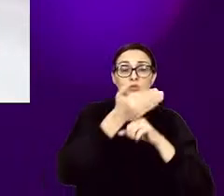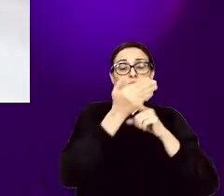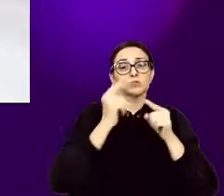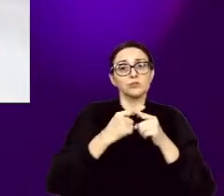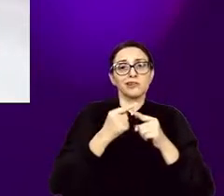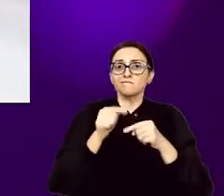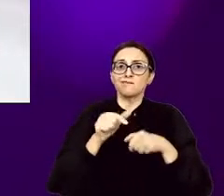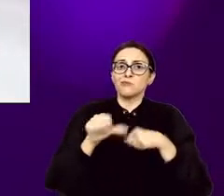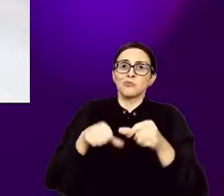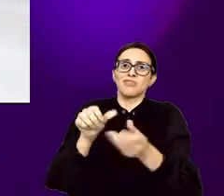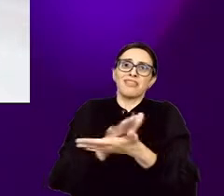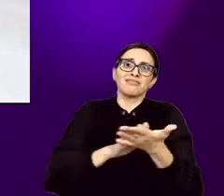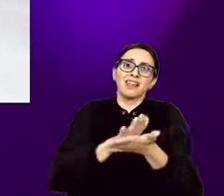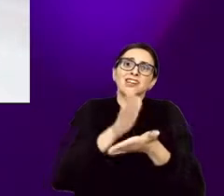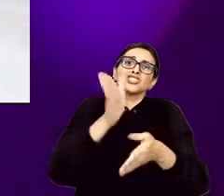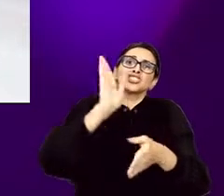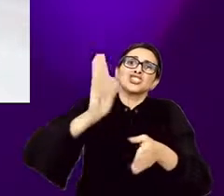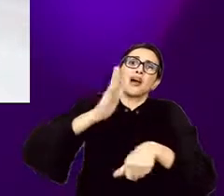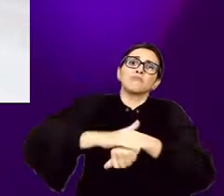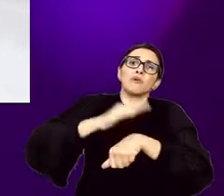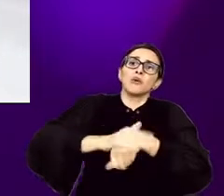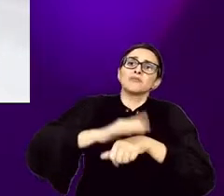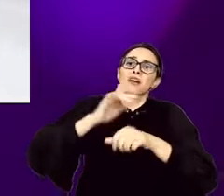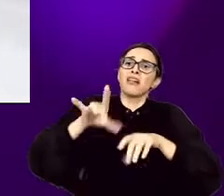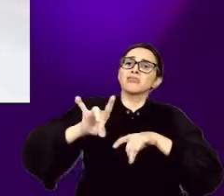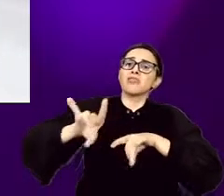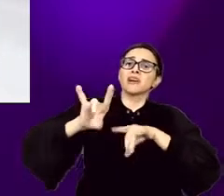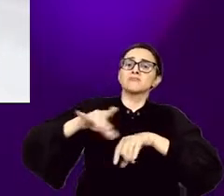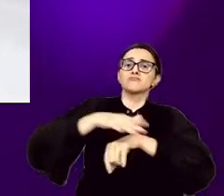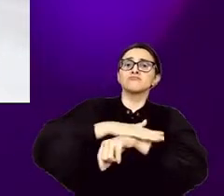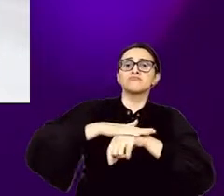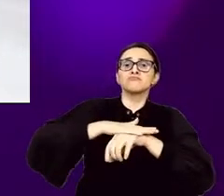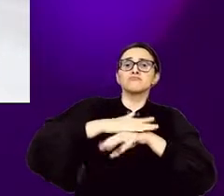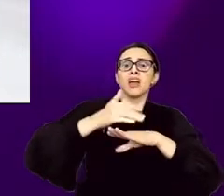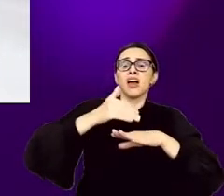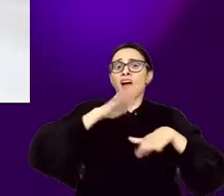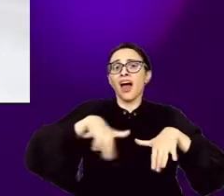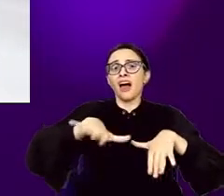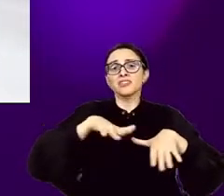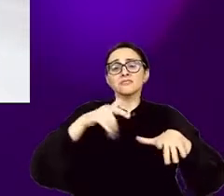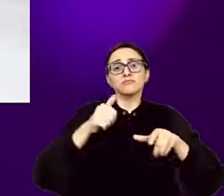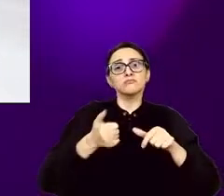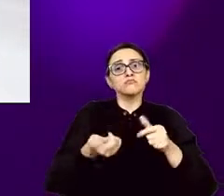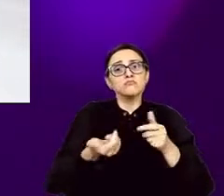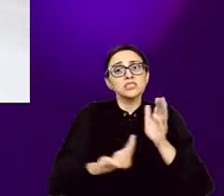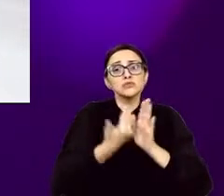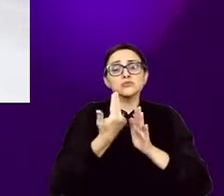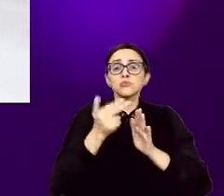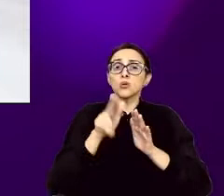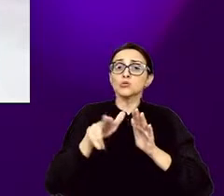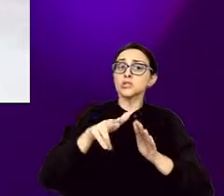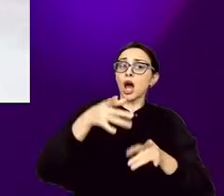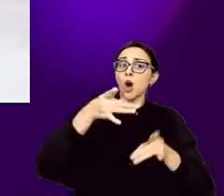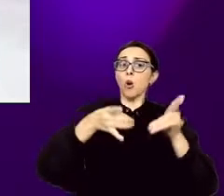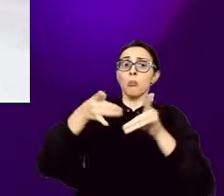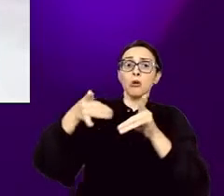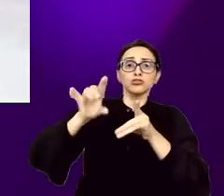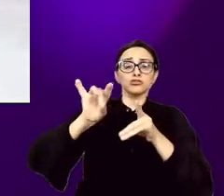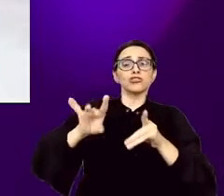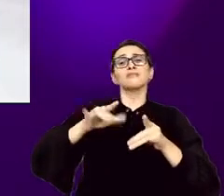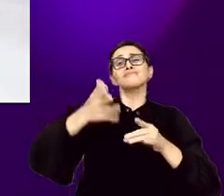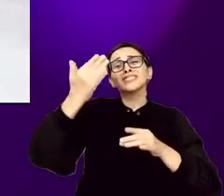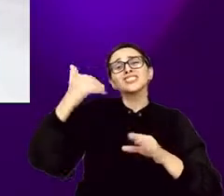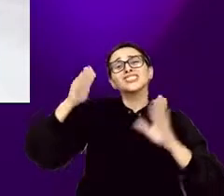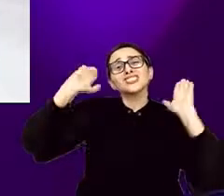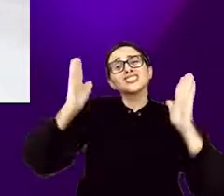não vai mudar nada do que você já faz em termos de técnica cirúrgica, apenas aprender a utilizar o robô para realizar aquela cirurgia que você já